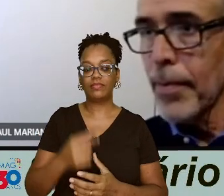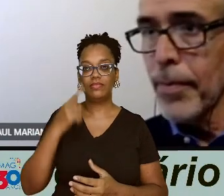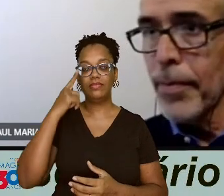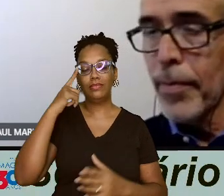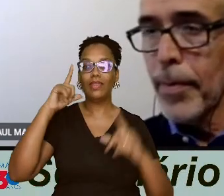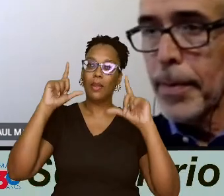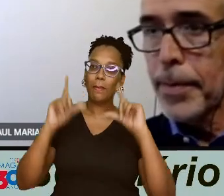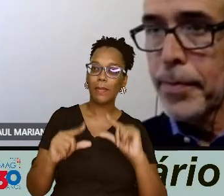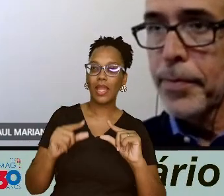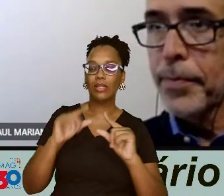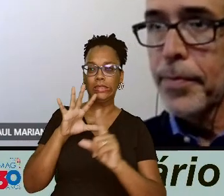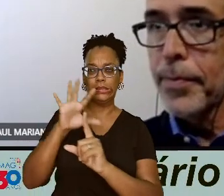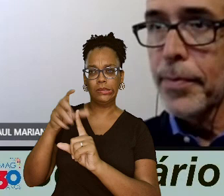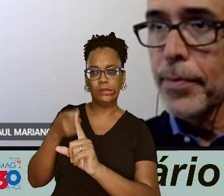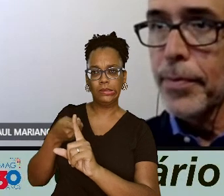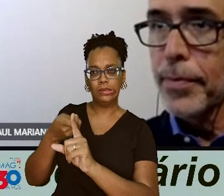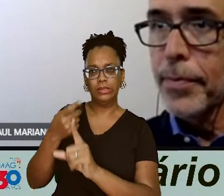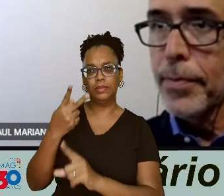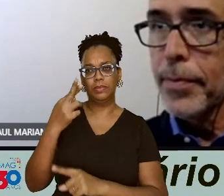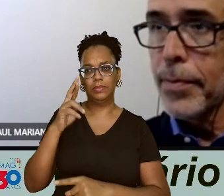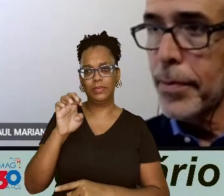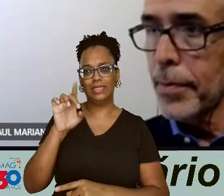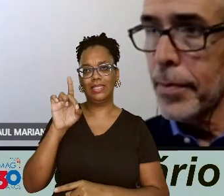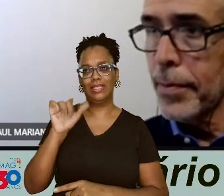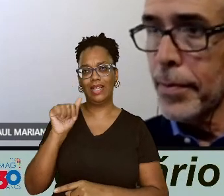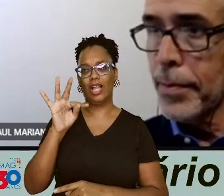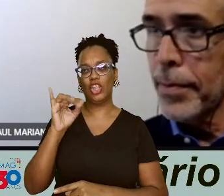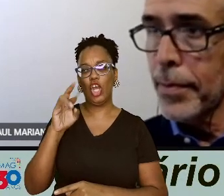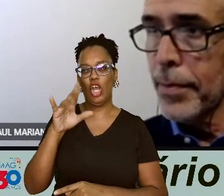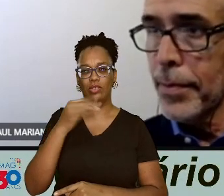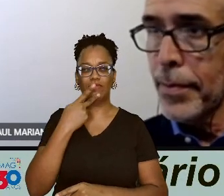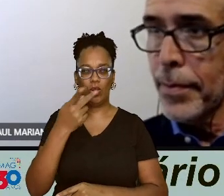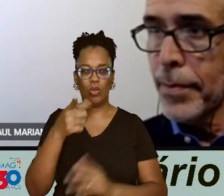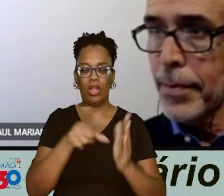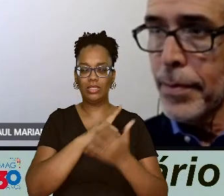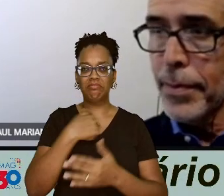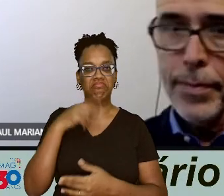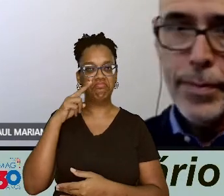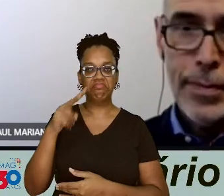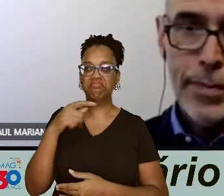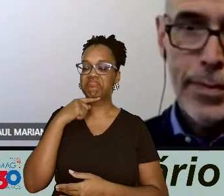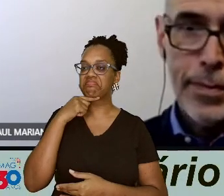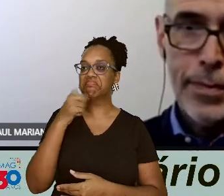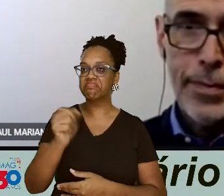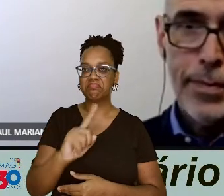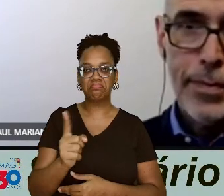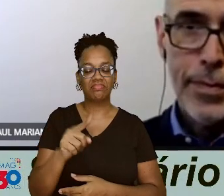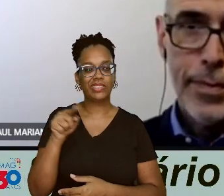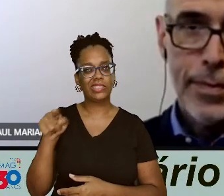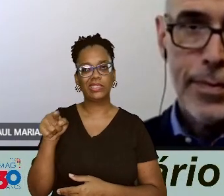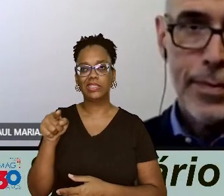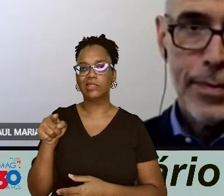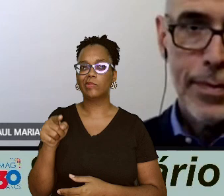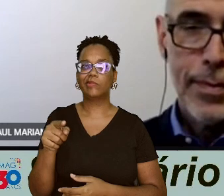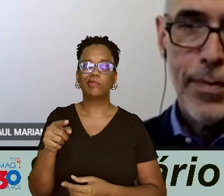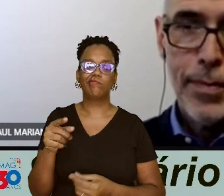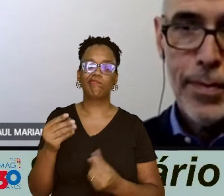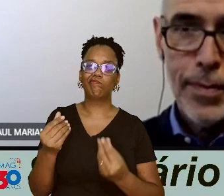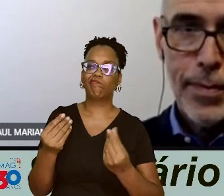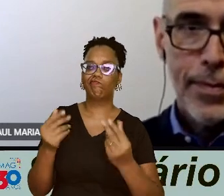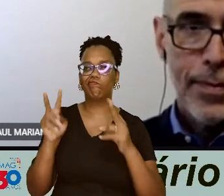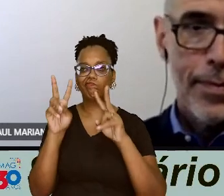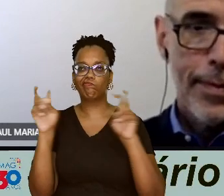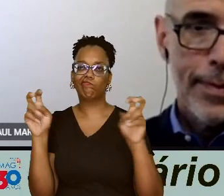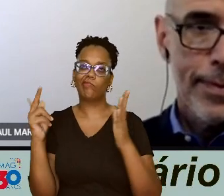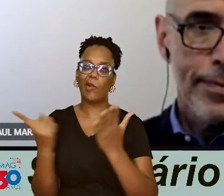caráter predatório aí que foi ventilado pela senhora, eu acho, não vejo de forma nenhuma nisso, isso aí é muito circunstancial, mas vejo